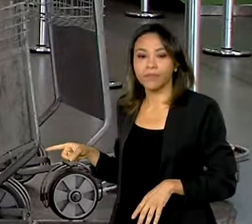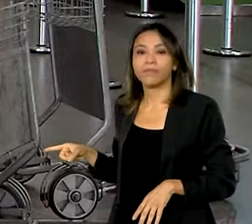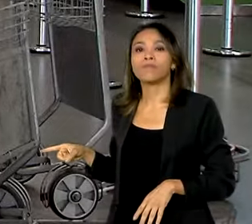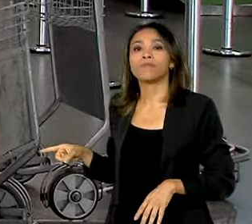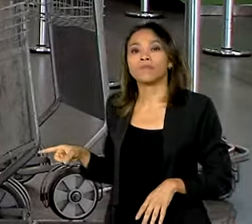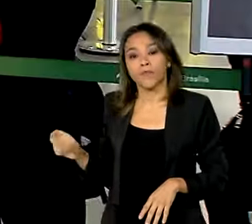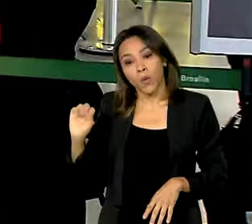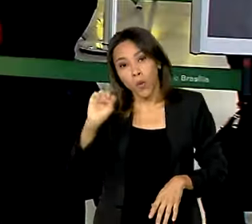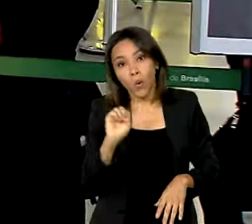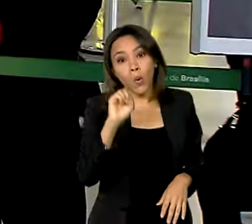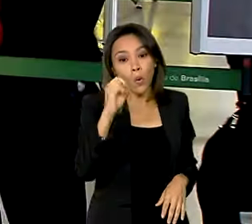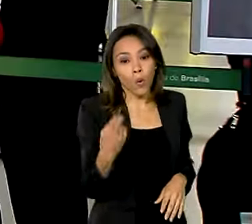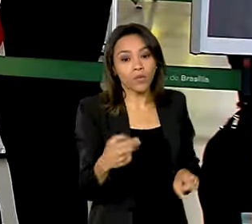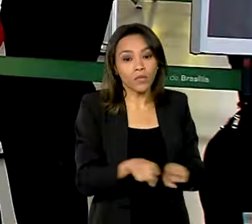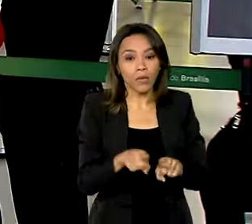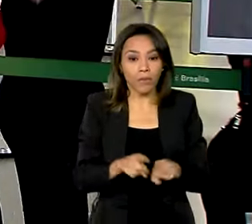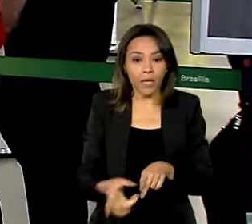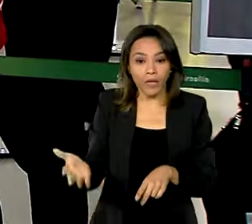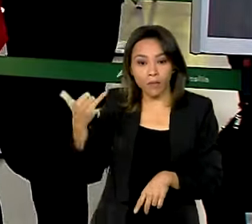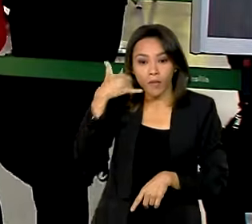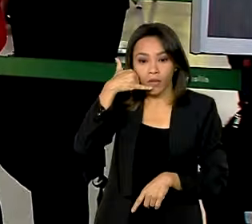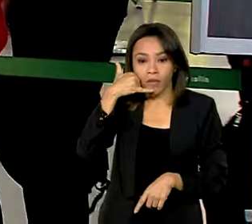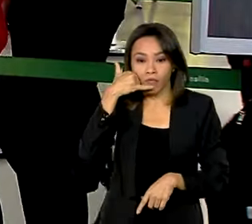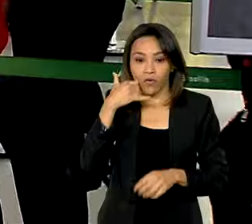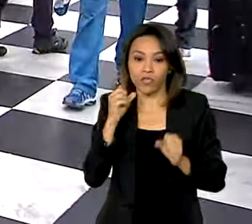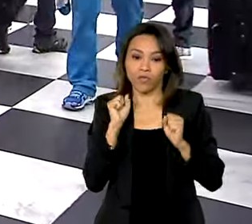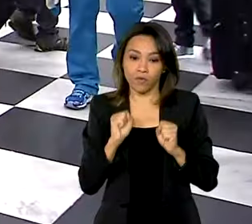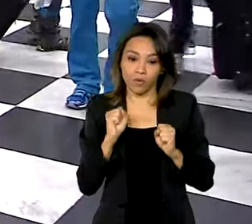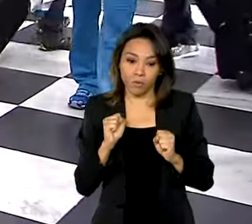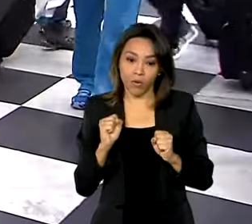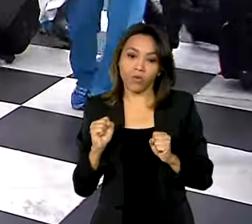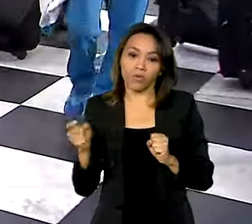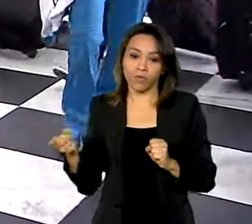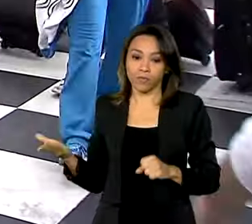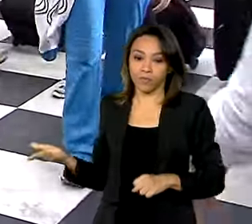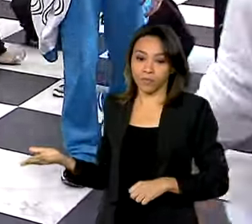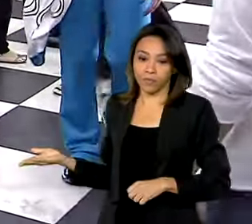ouvidoria@mpor.gov.br, ou pelo telefone DDD